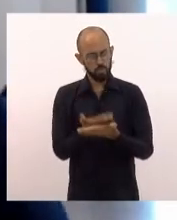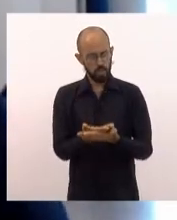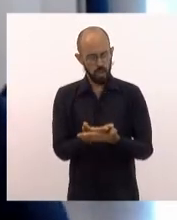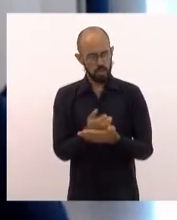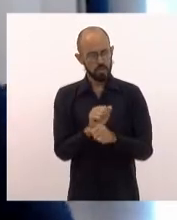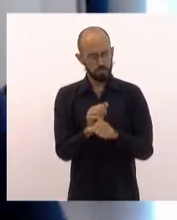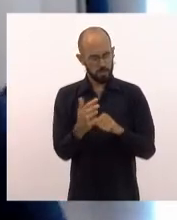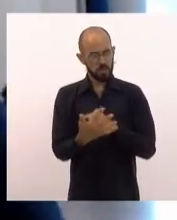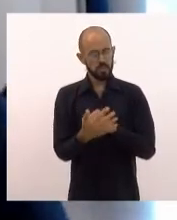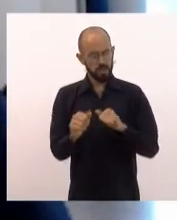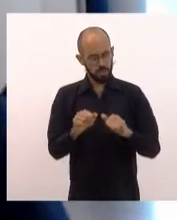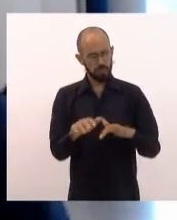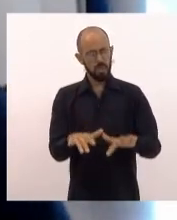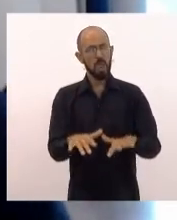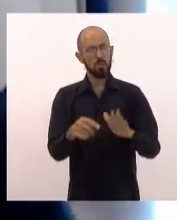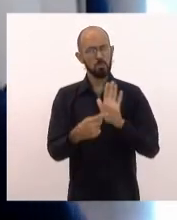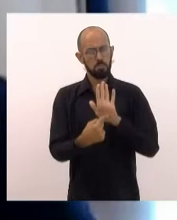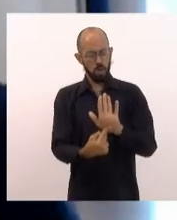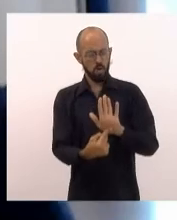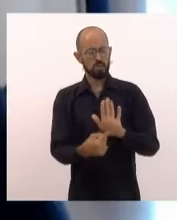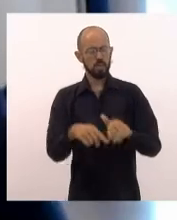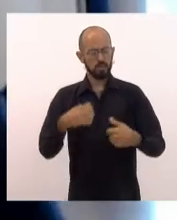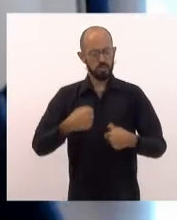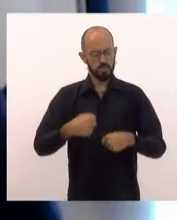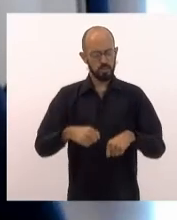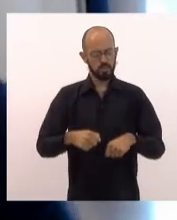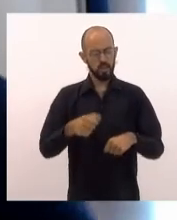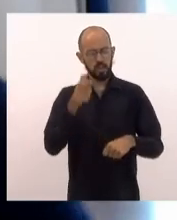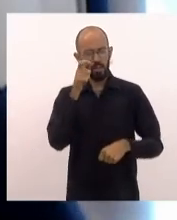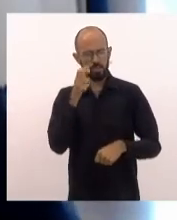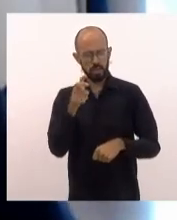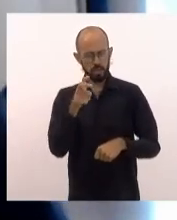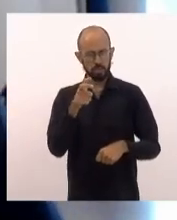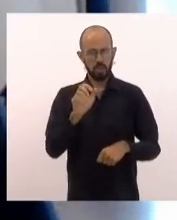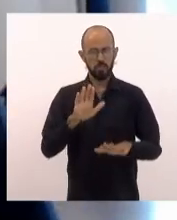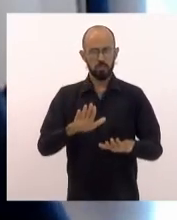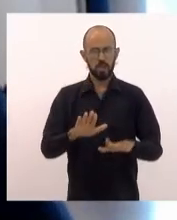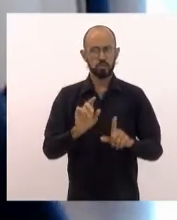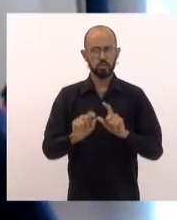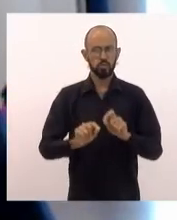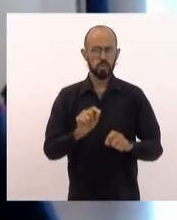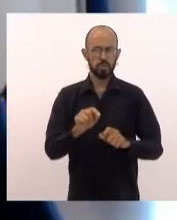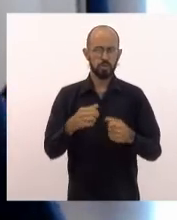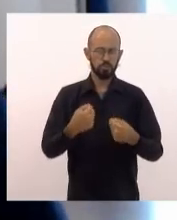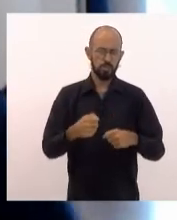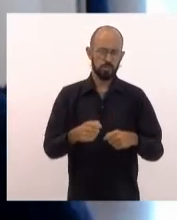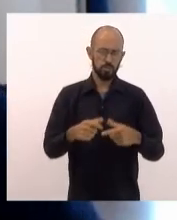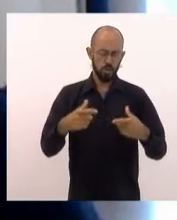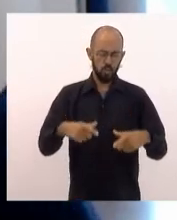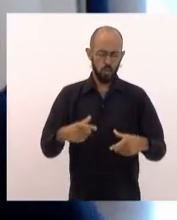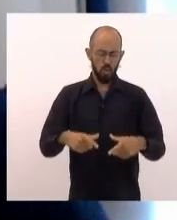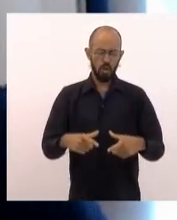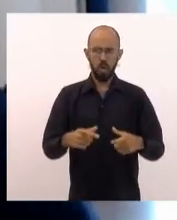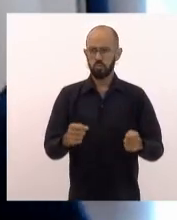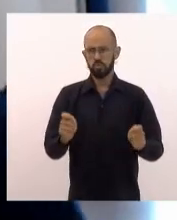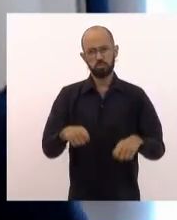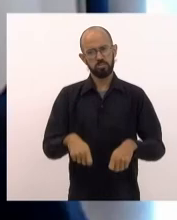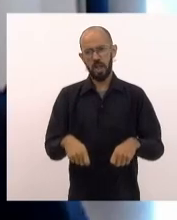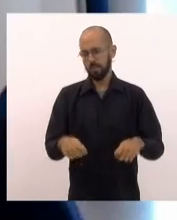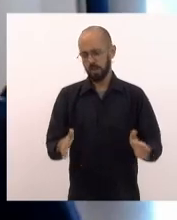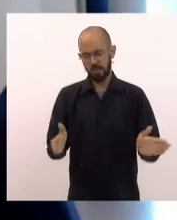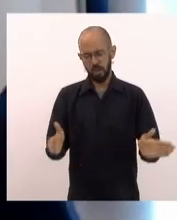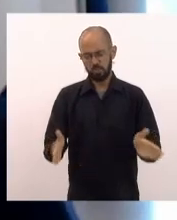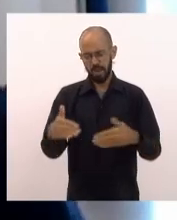importância disso, a centralidade disso para a vida nesse momento. Mas sempre não dá para a gente ter aula em caixotes confinados,